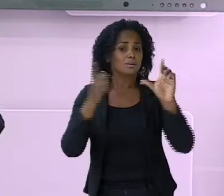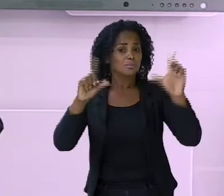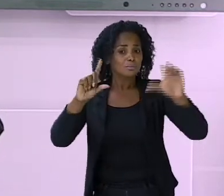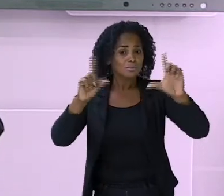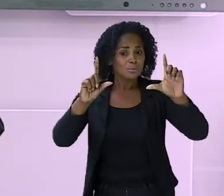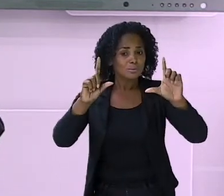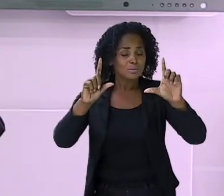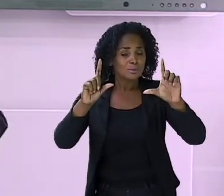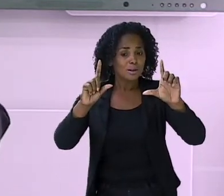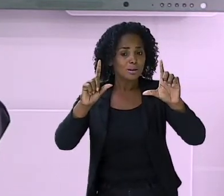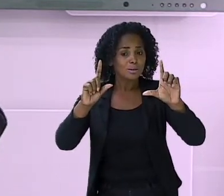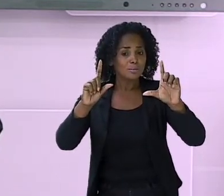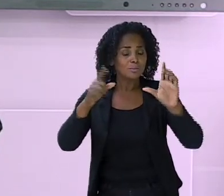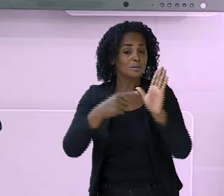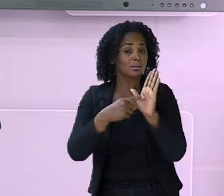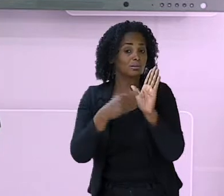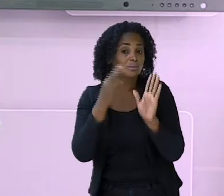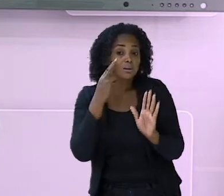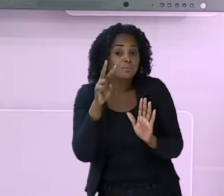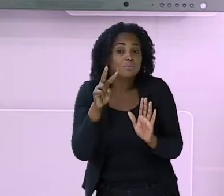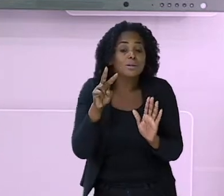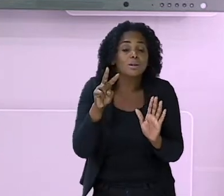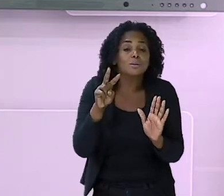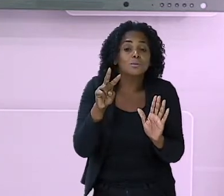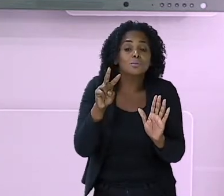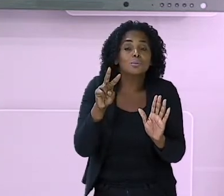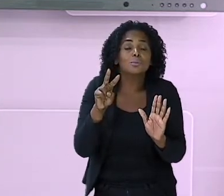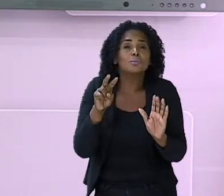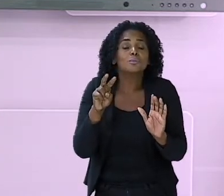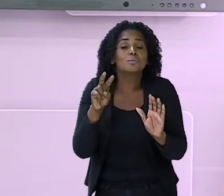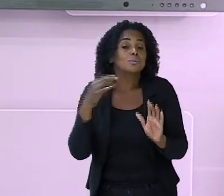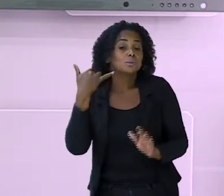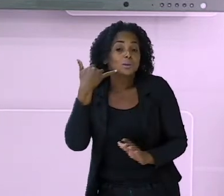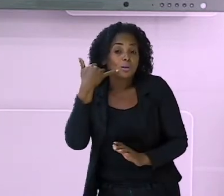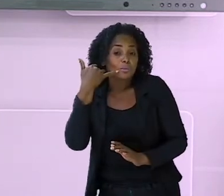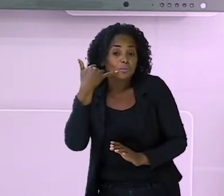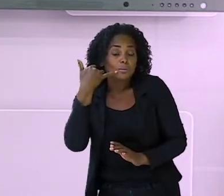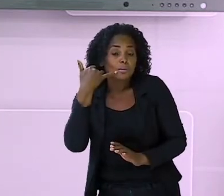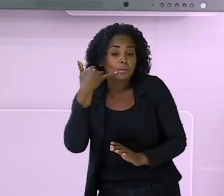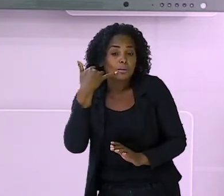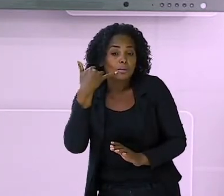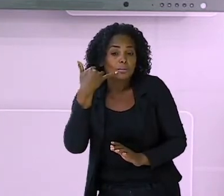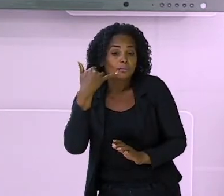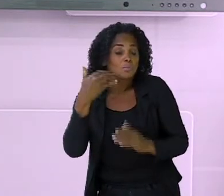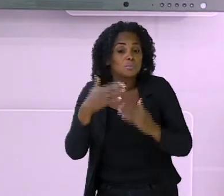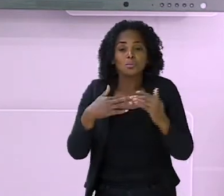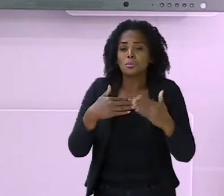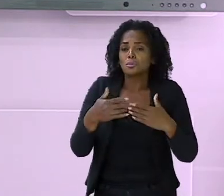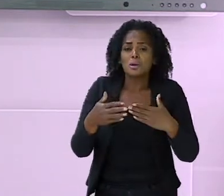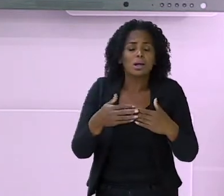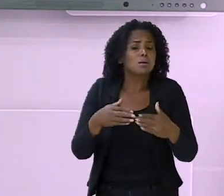um celular, um notebook, ou um computador de mesa. Qual objeto?